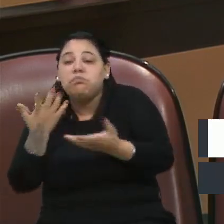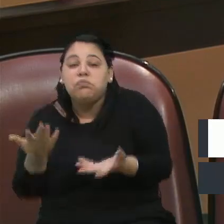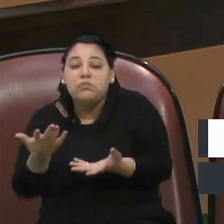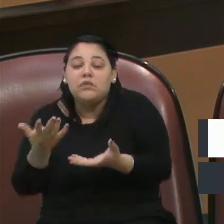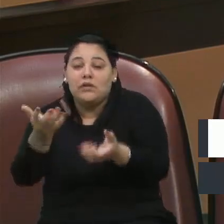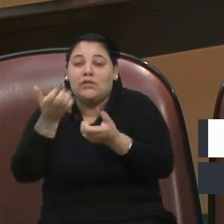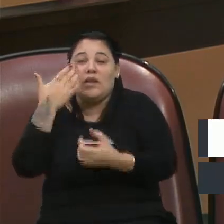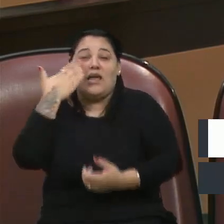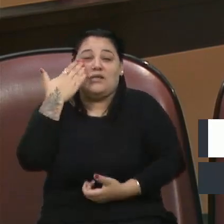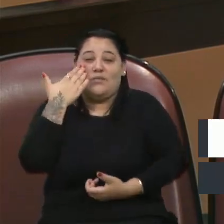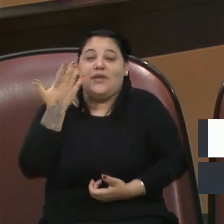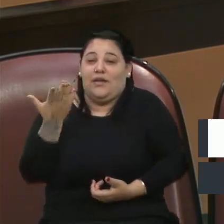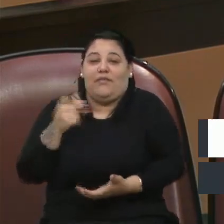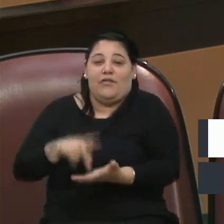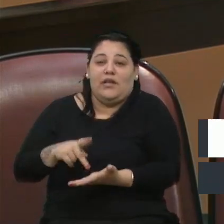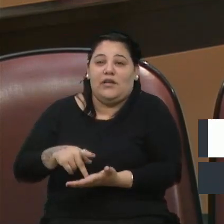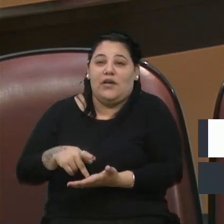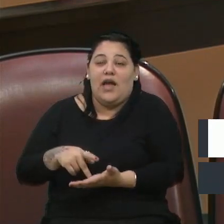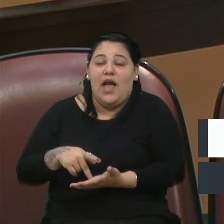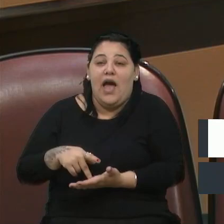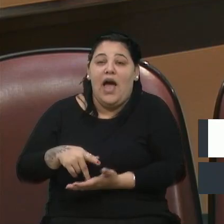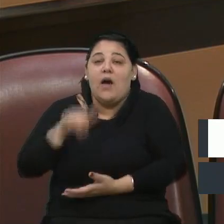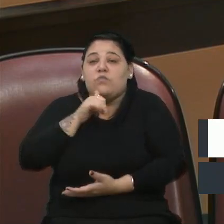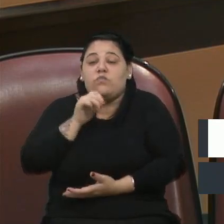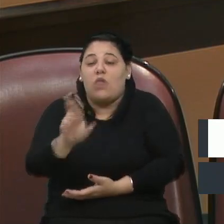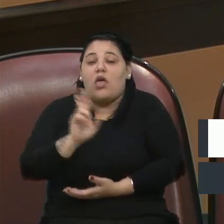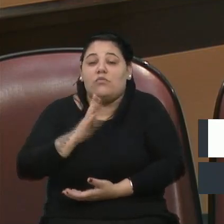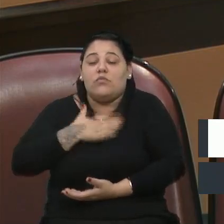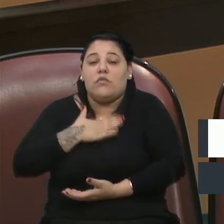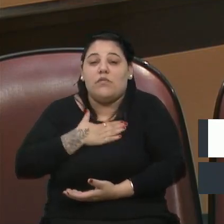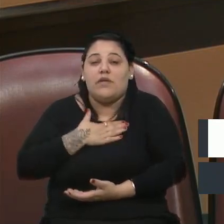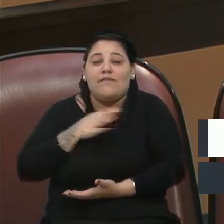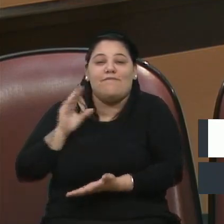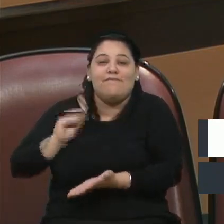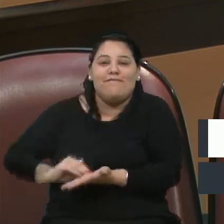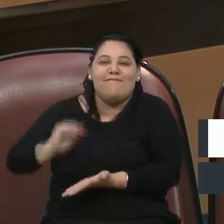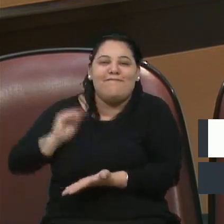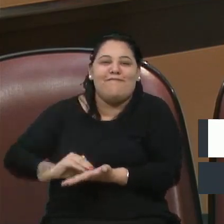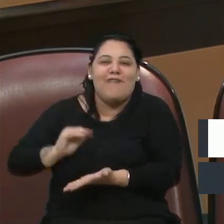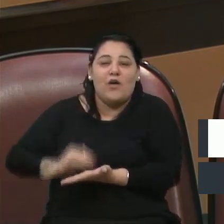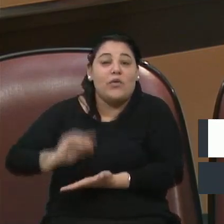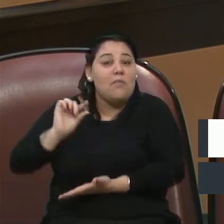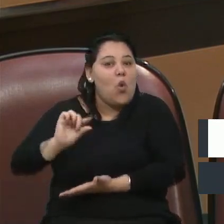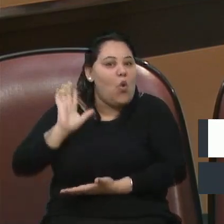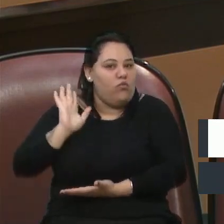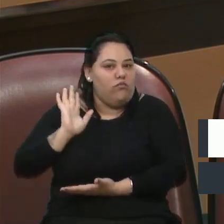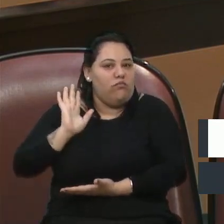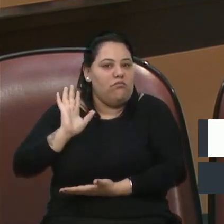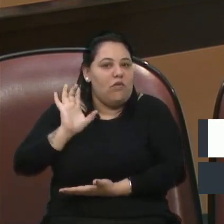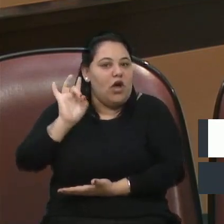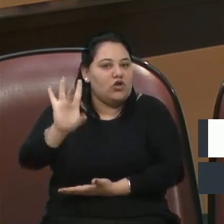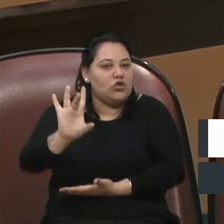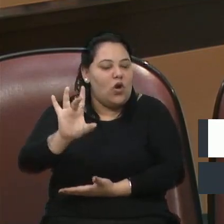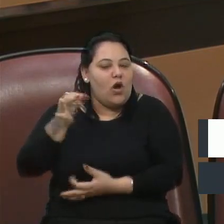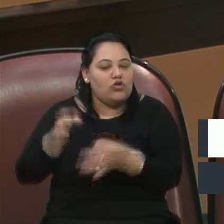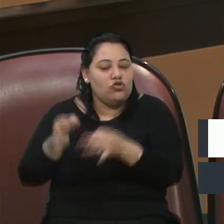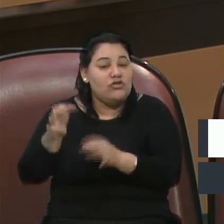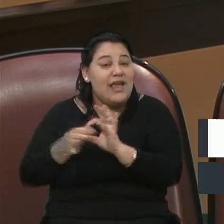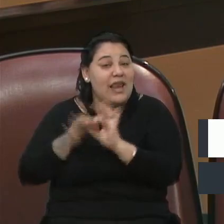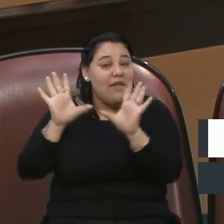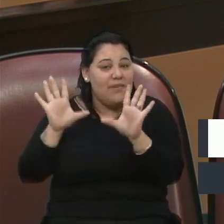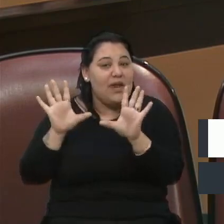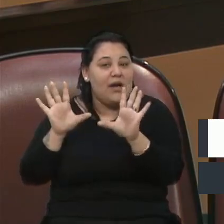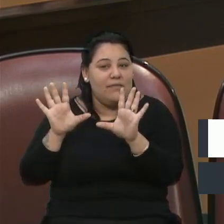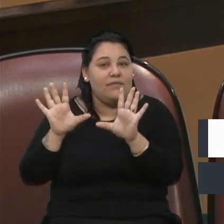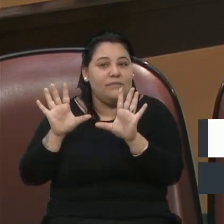colocar isso. Gregora me falou que faltaria muito pouco, é só a justiça liberar, uma